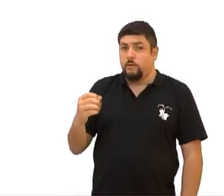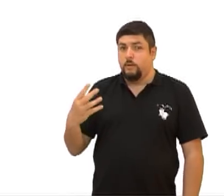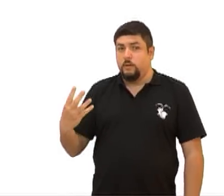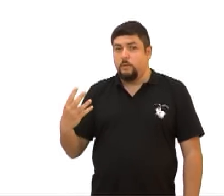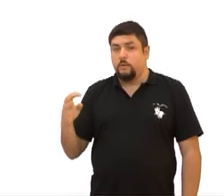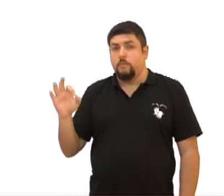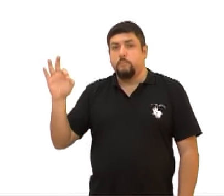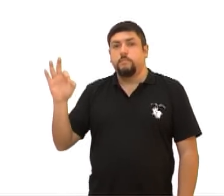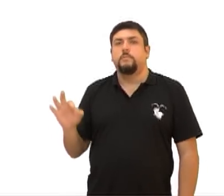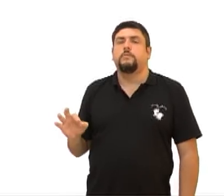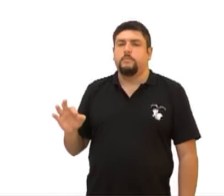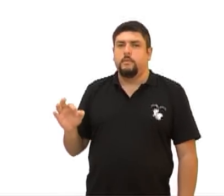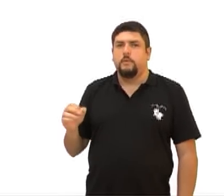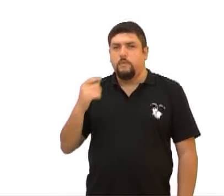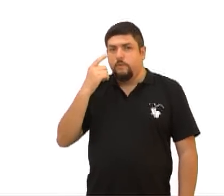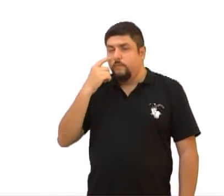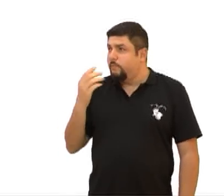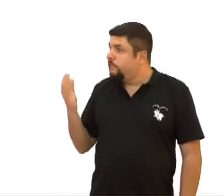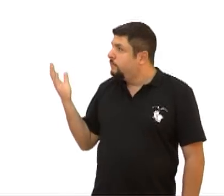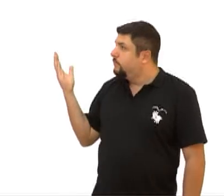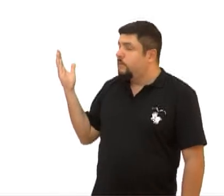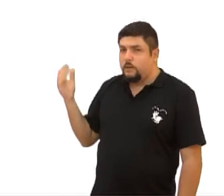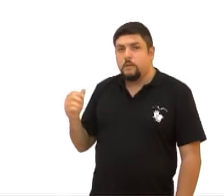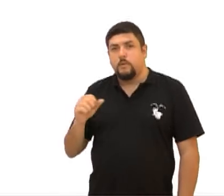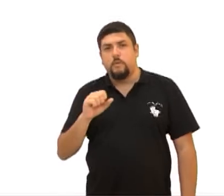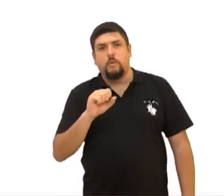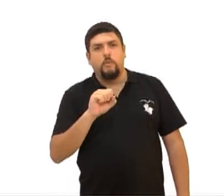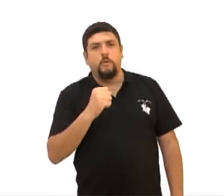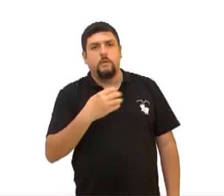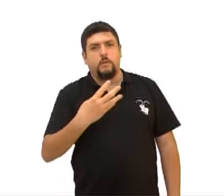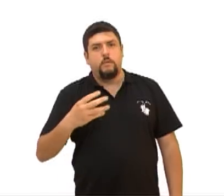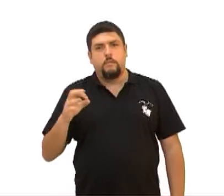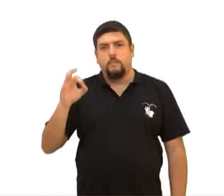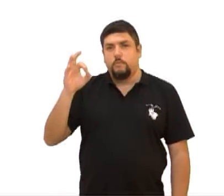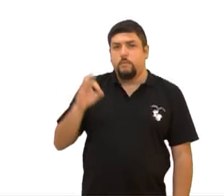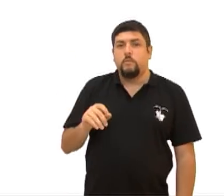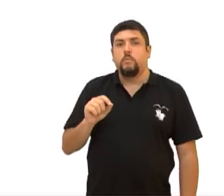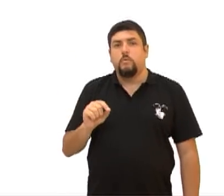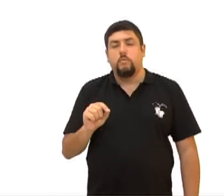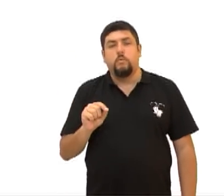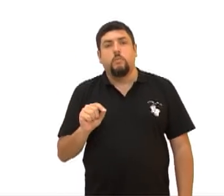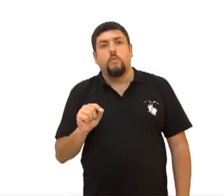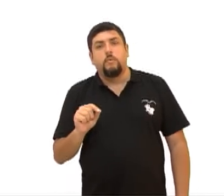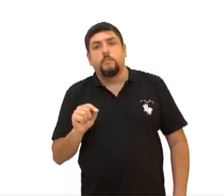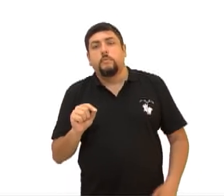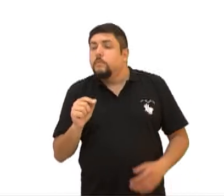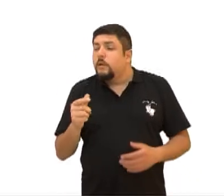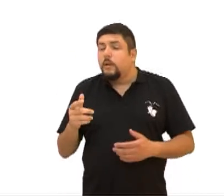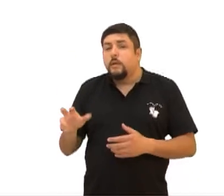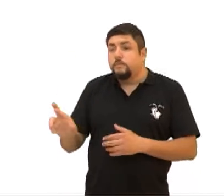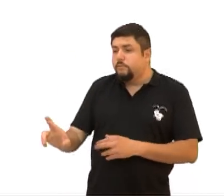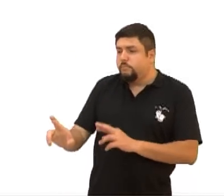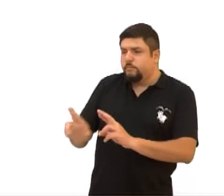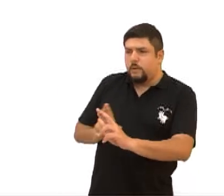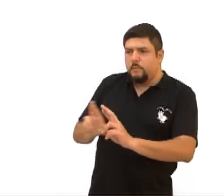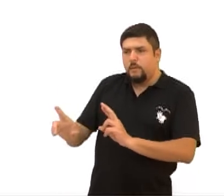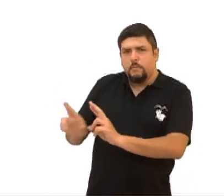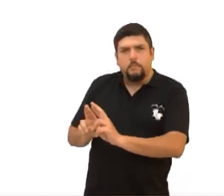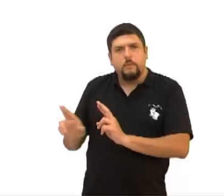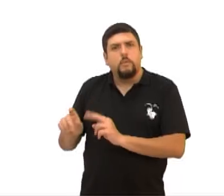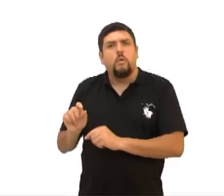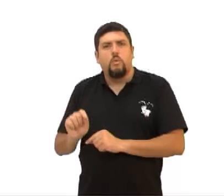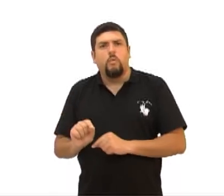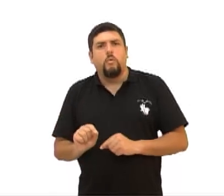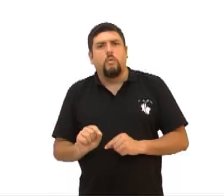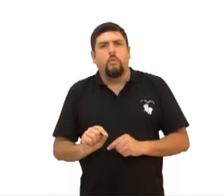84, aqui ó, apontado no nosso gráfico, 84%, né, de cada 100, 84 pessoas responderam que